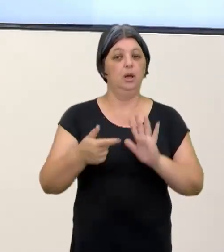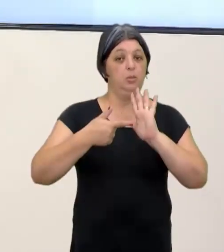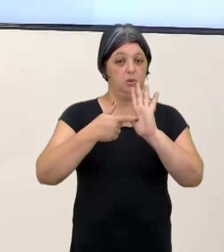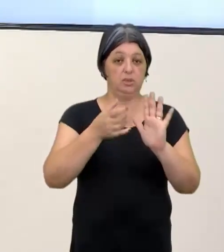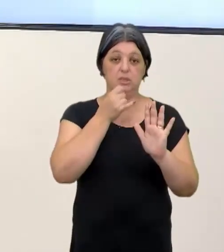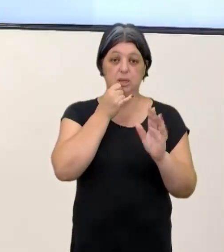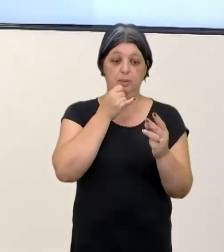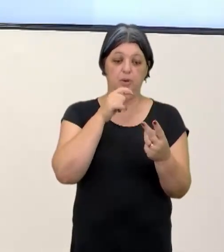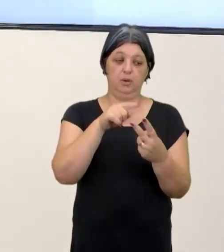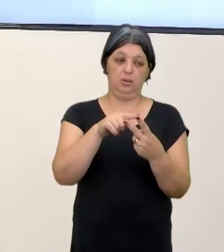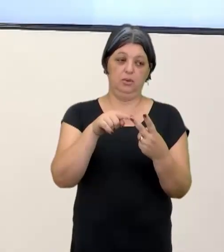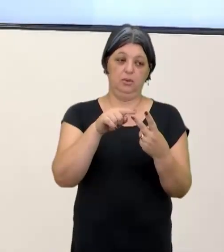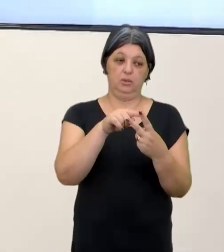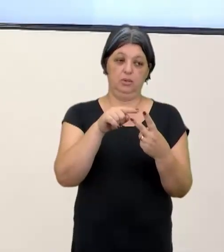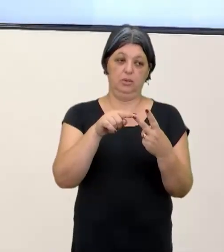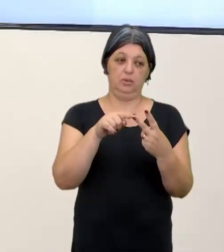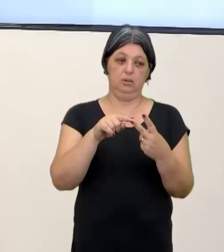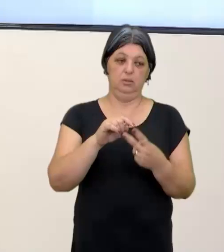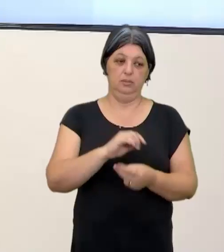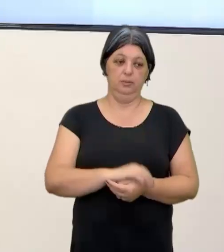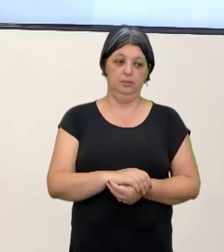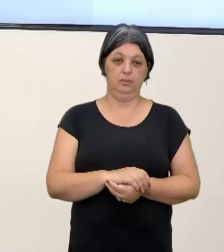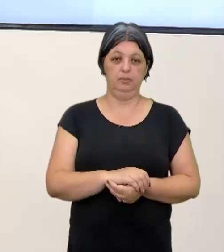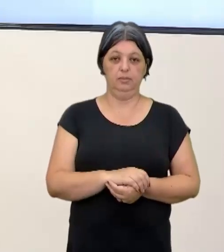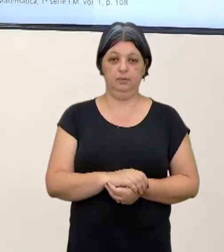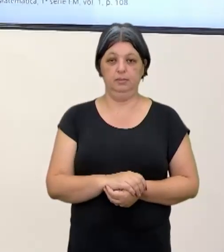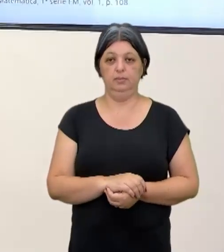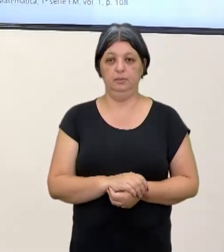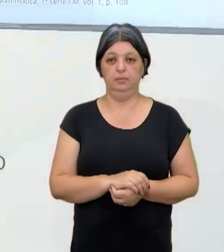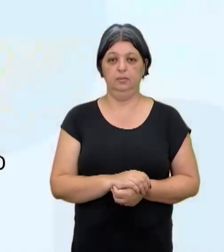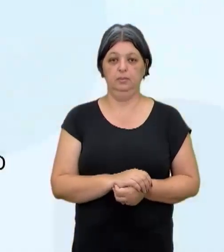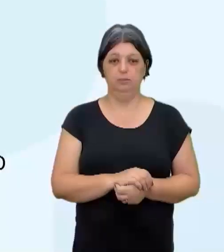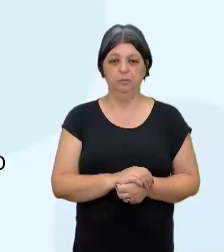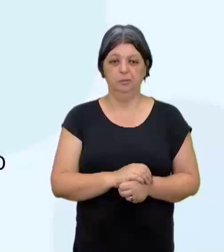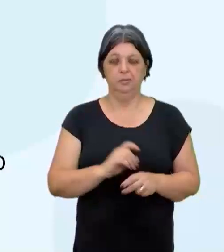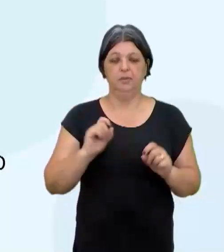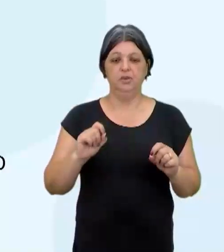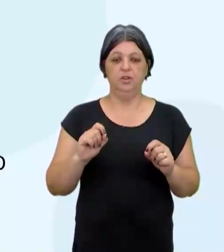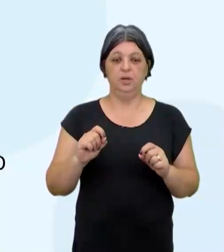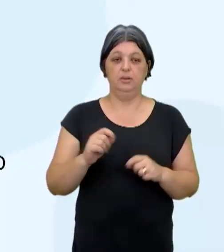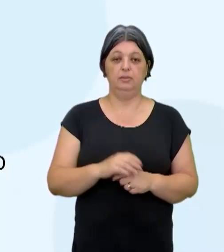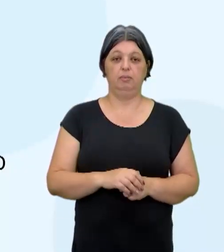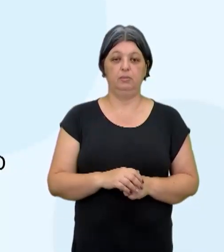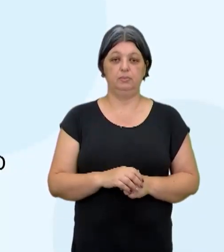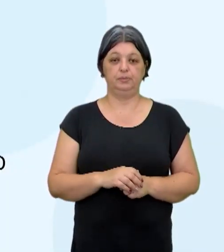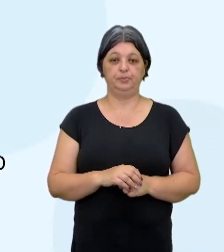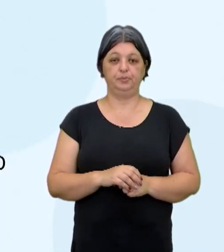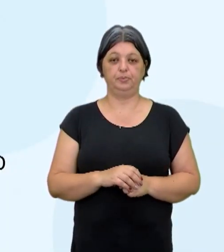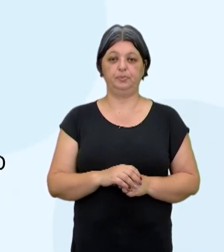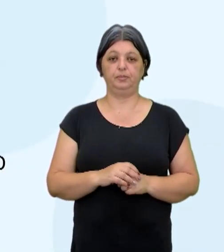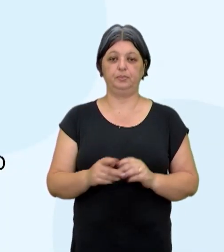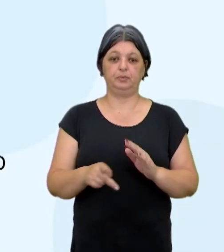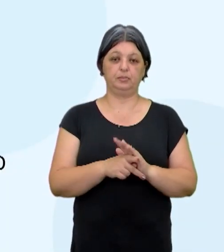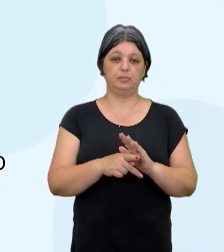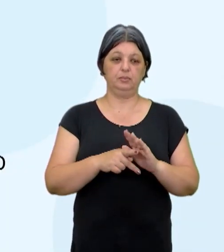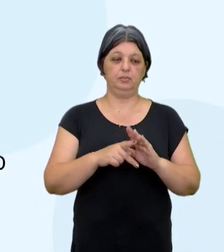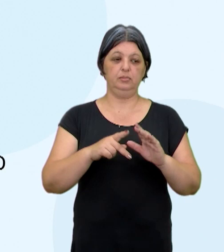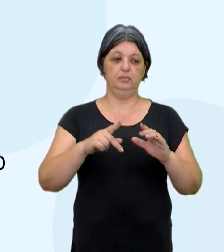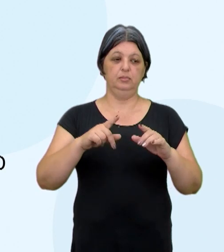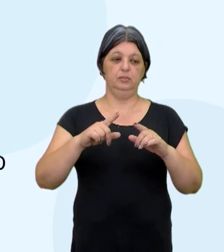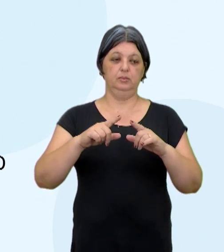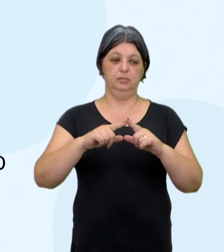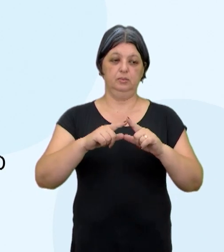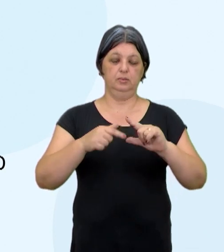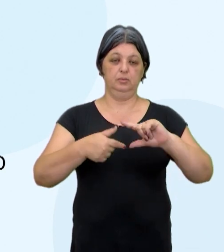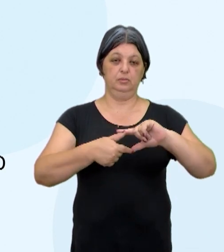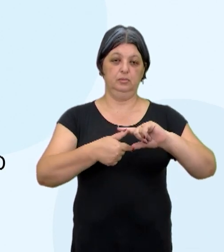com dois, mas será que tem com uma figura só? É isso que a gente vai ver agora. Olha lá. Olha esse ladrilhamento que bonito aí, ó. É um ladrilhamento da atividade